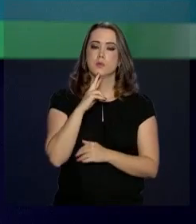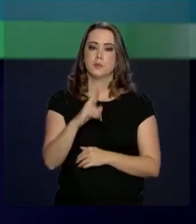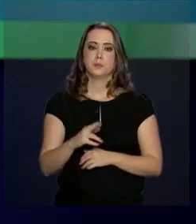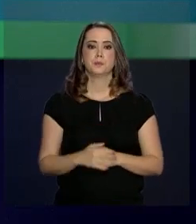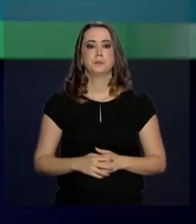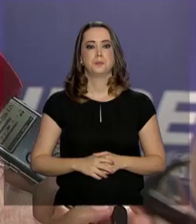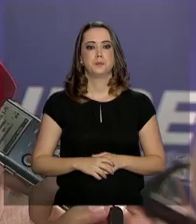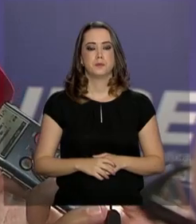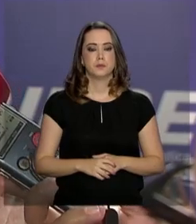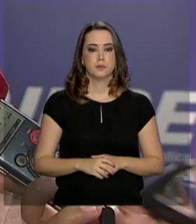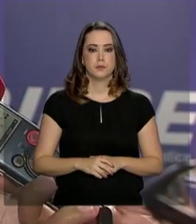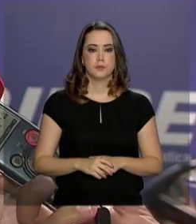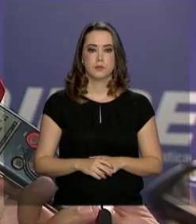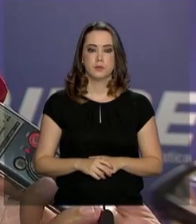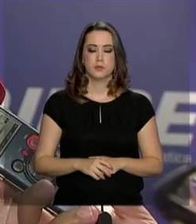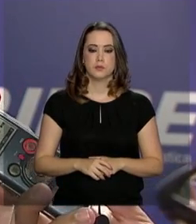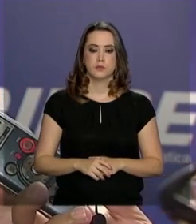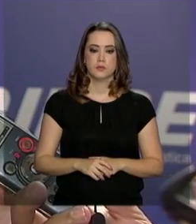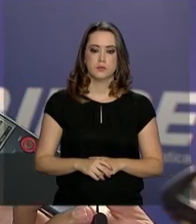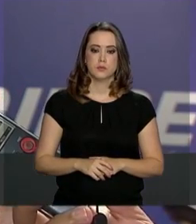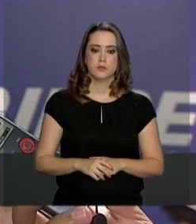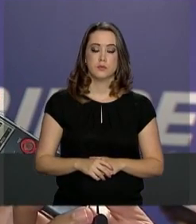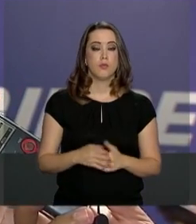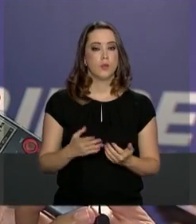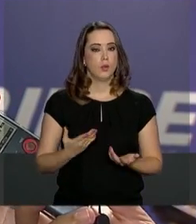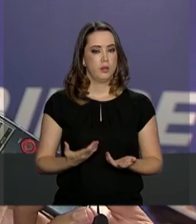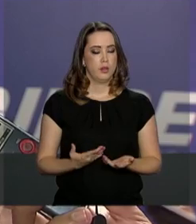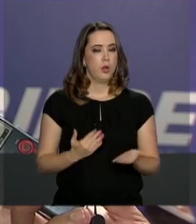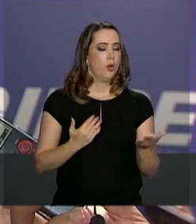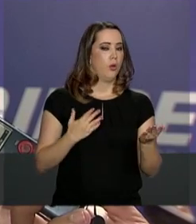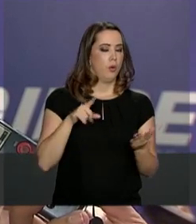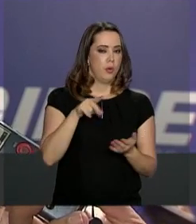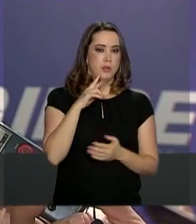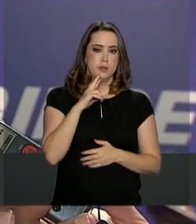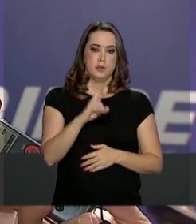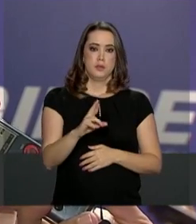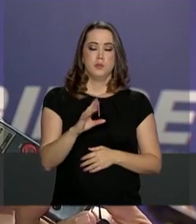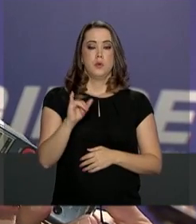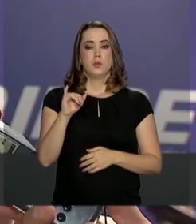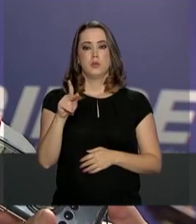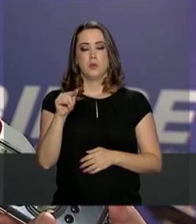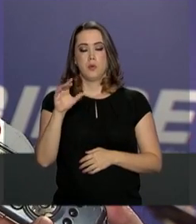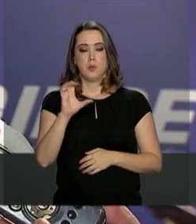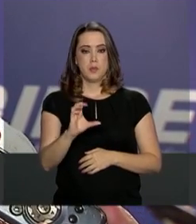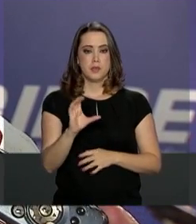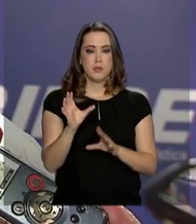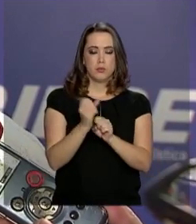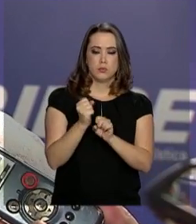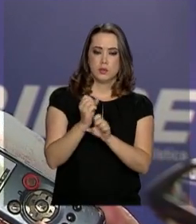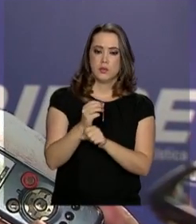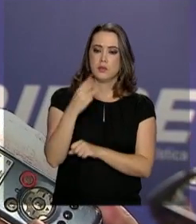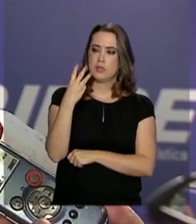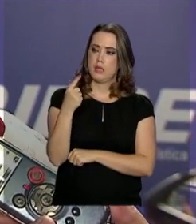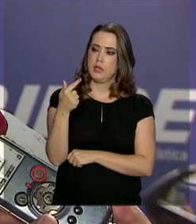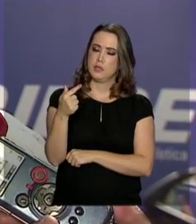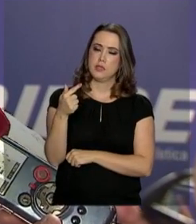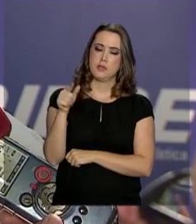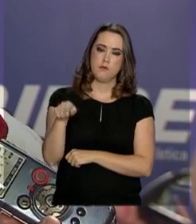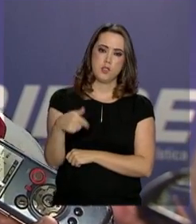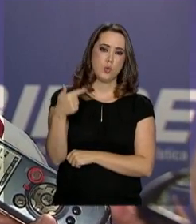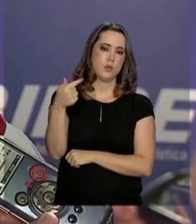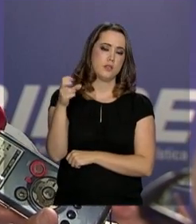resultado. Com esse resultado, o IPCA fecha o ano de 2018 com um acumulado de